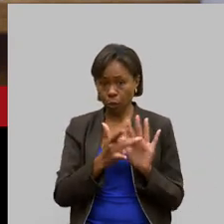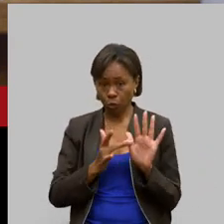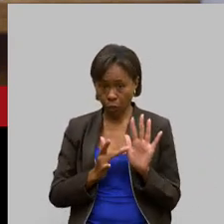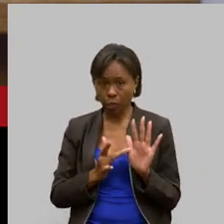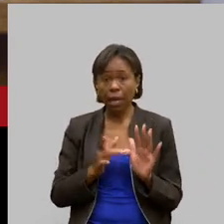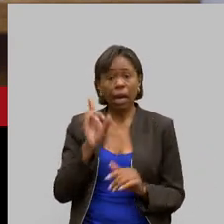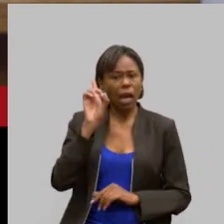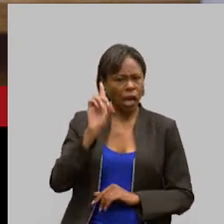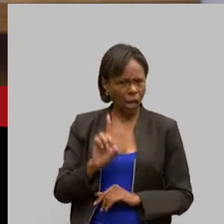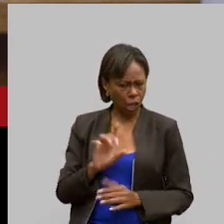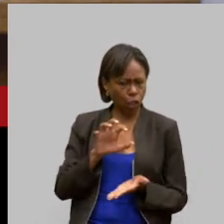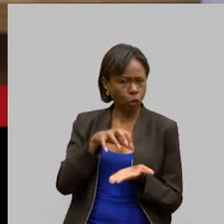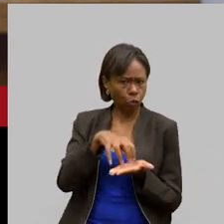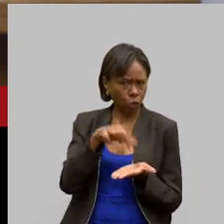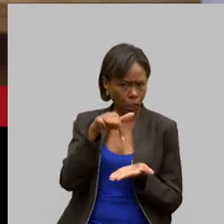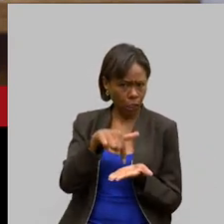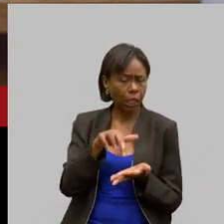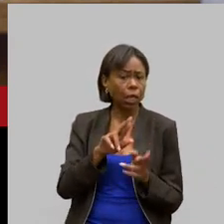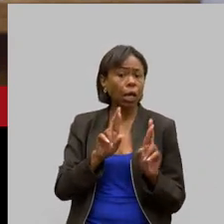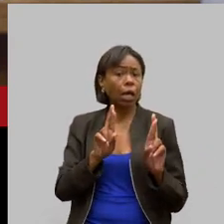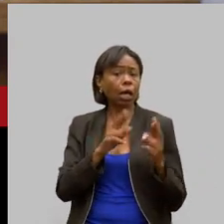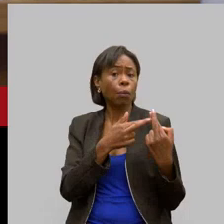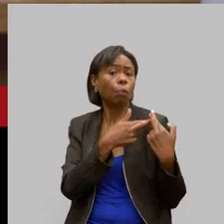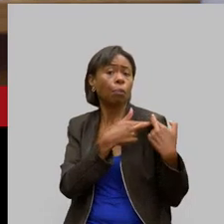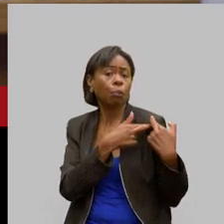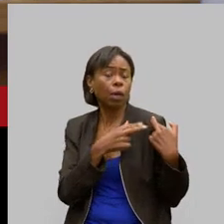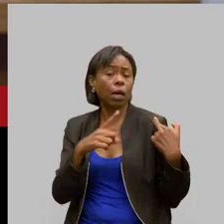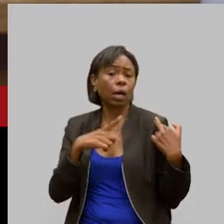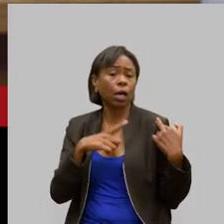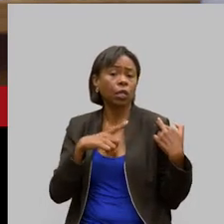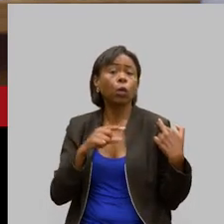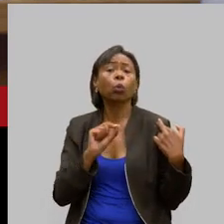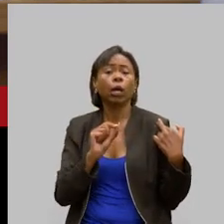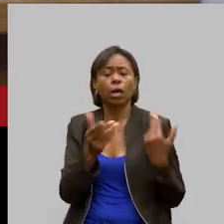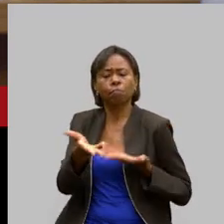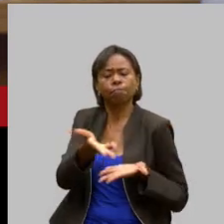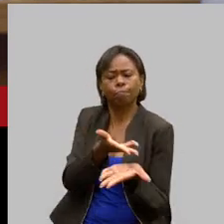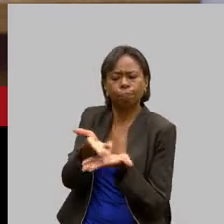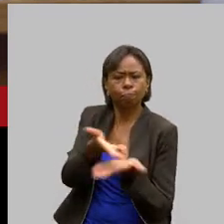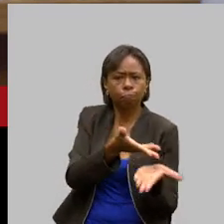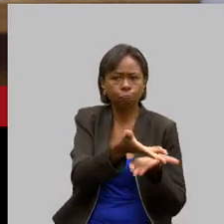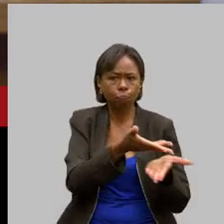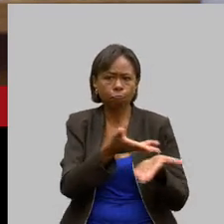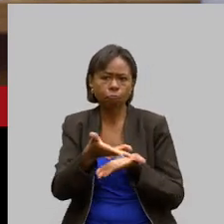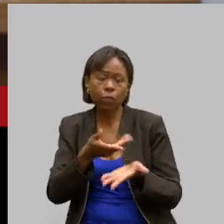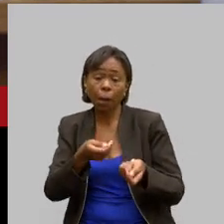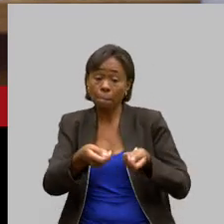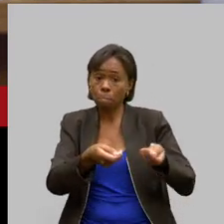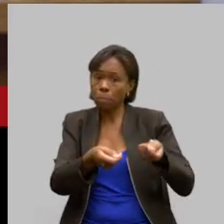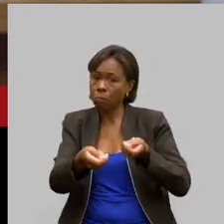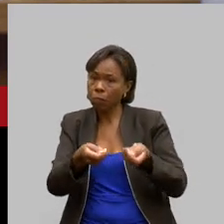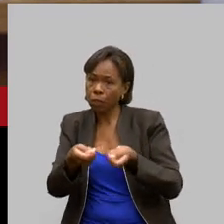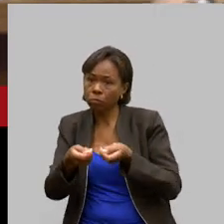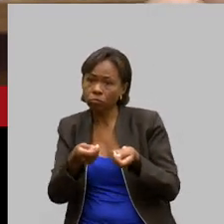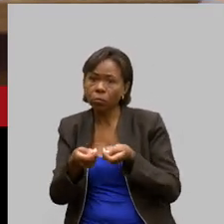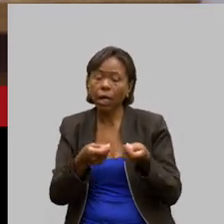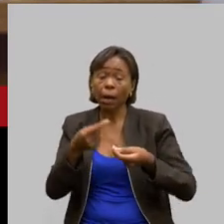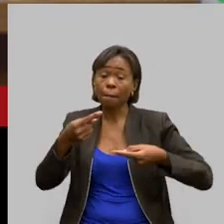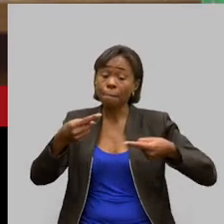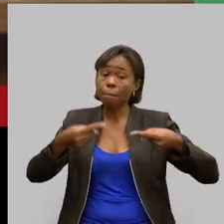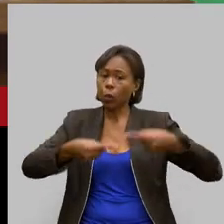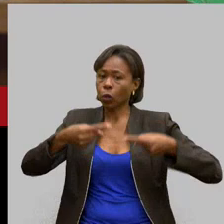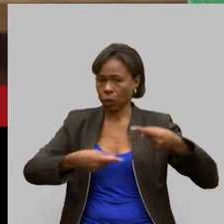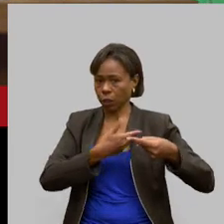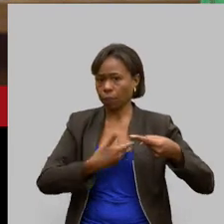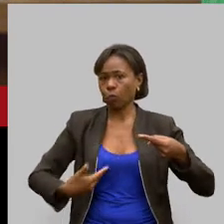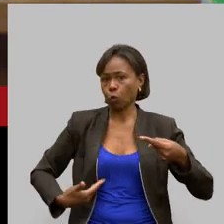basicamente atribuição atribuições dela é articular executar monitorar né articular políticas públicas